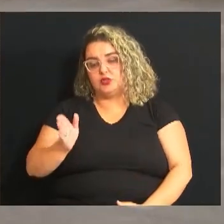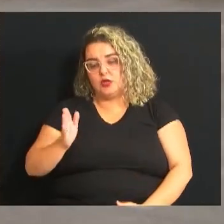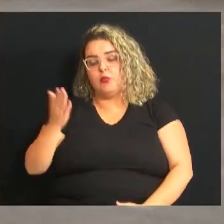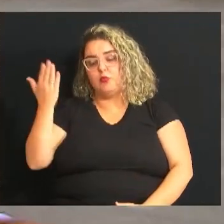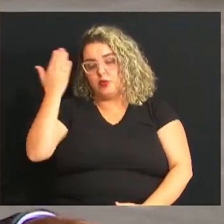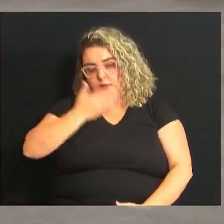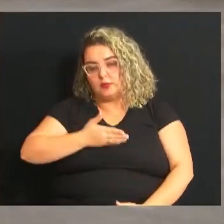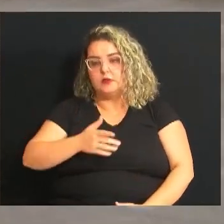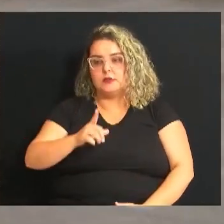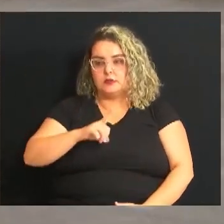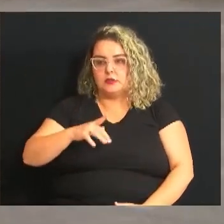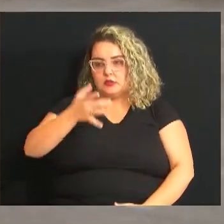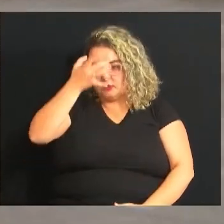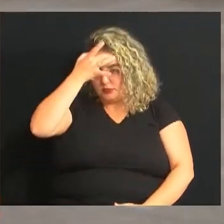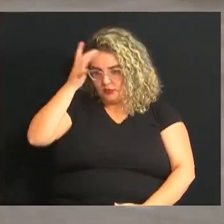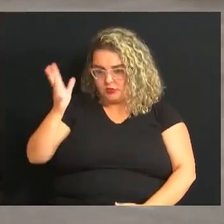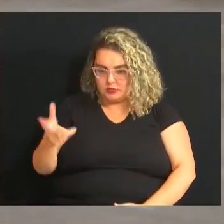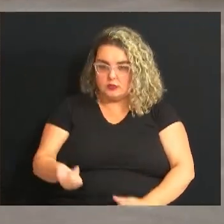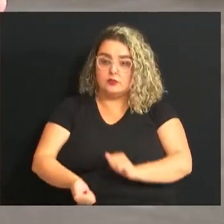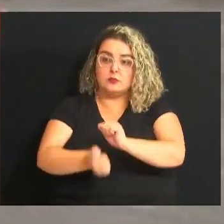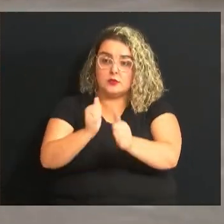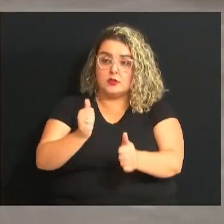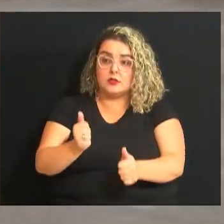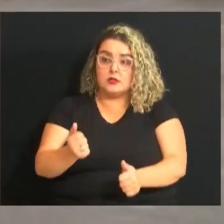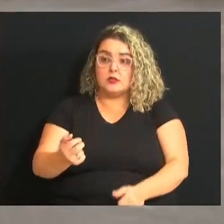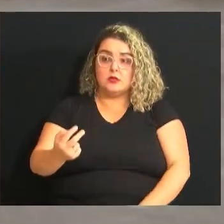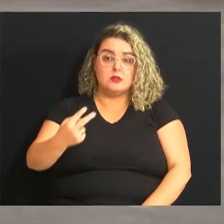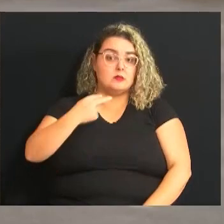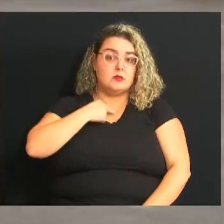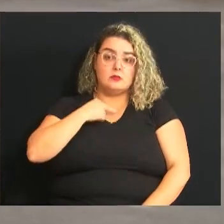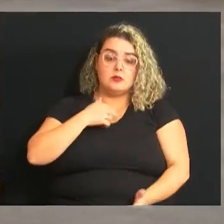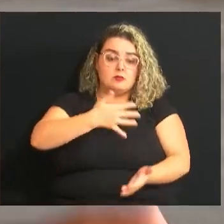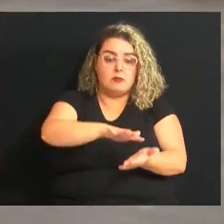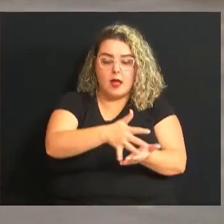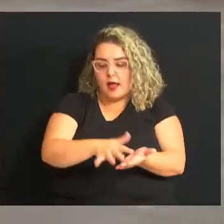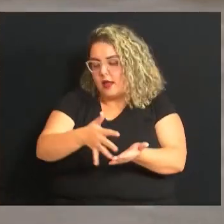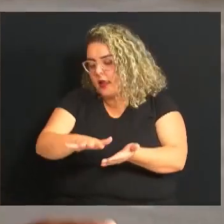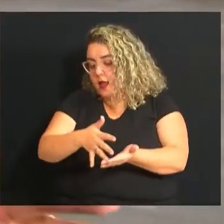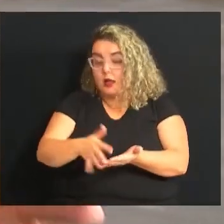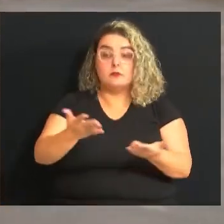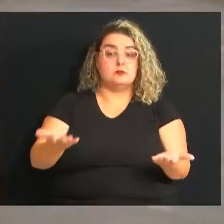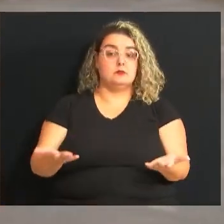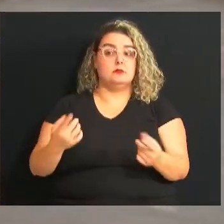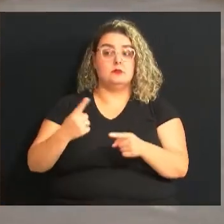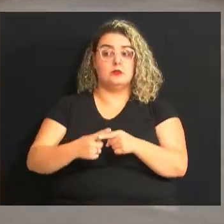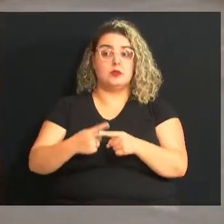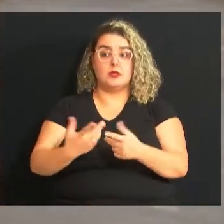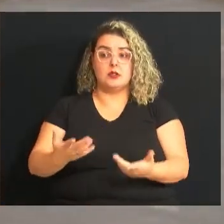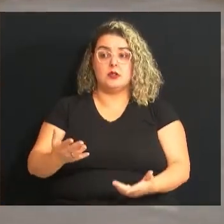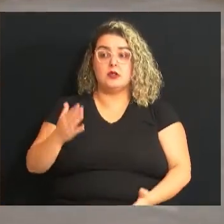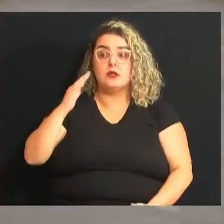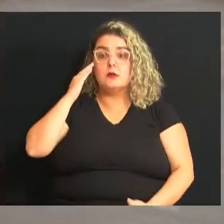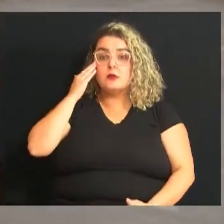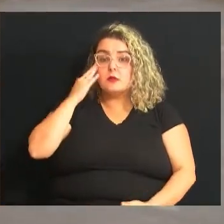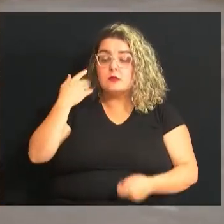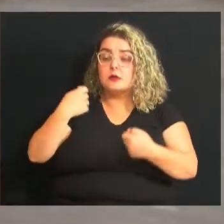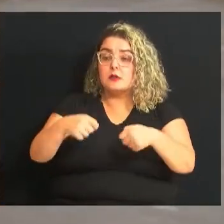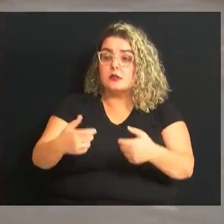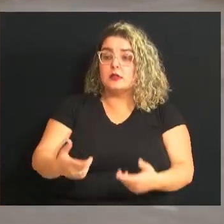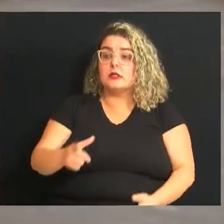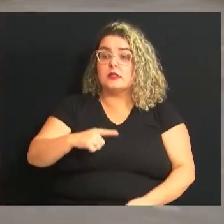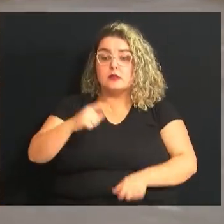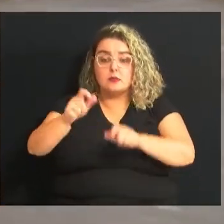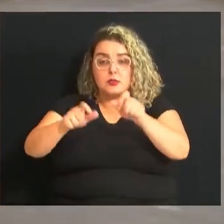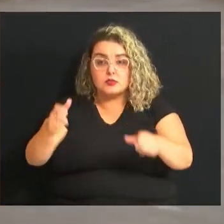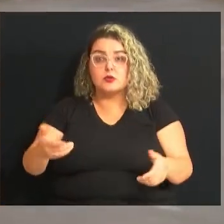provamos que nós temos muito talento no futebol brasileiro. Mas também não pode ser só o samba, né? Porque as pessoas precisam entender o seguinte,